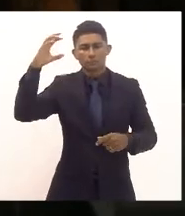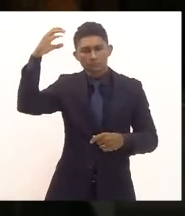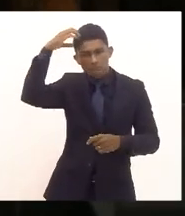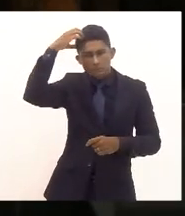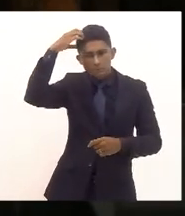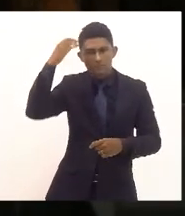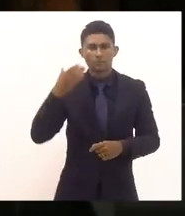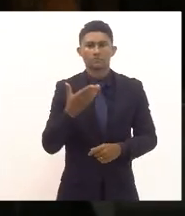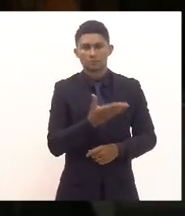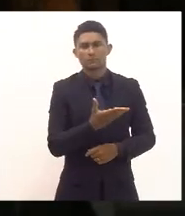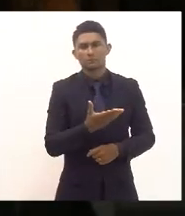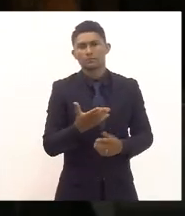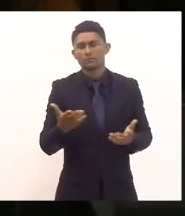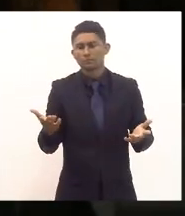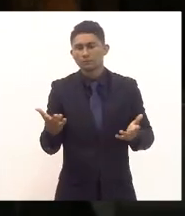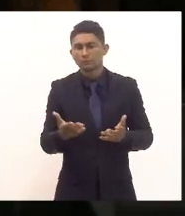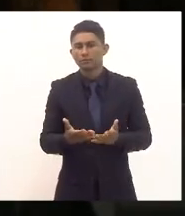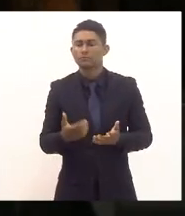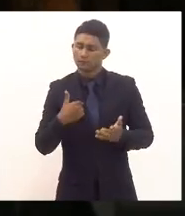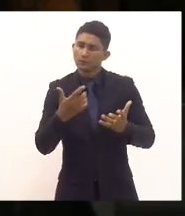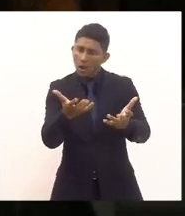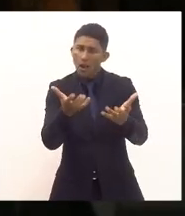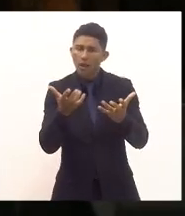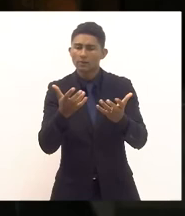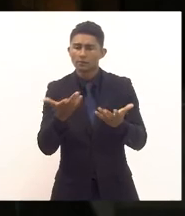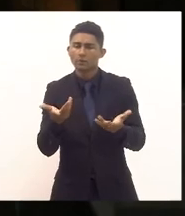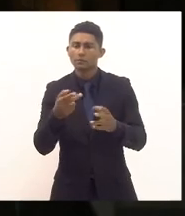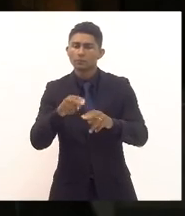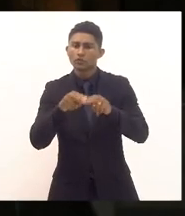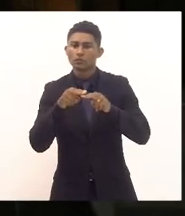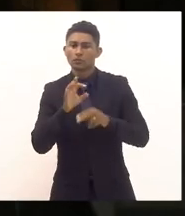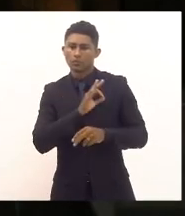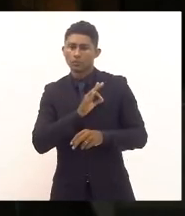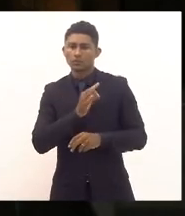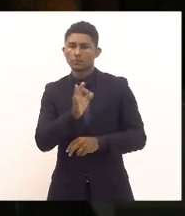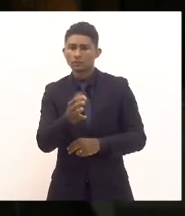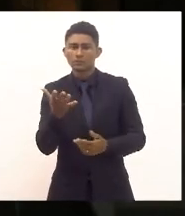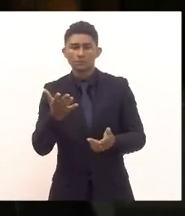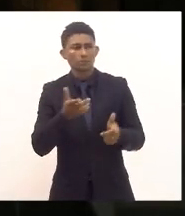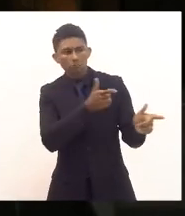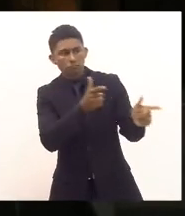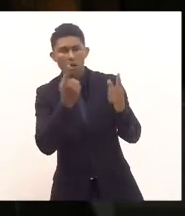quero e é para isso que serve a nossa polícia assim